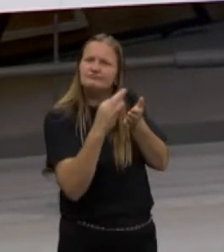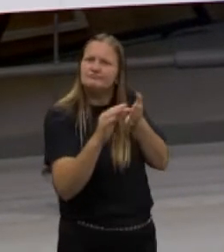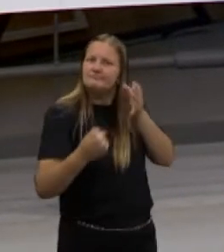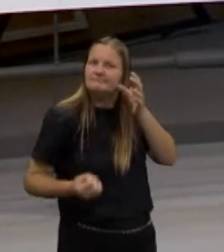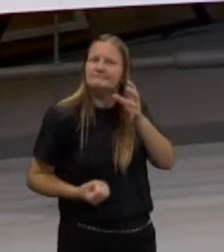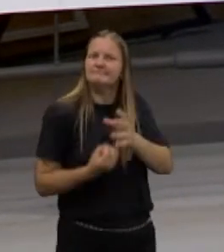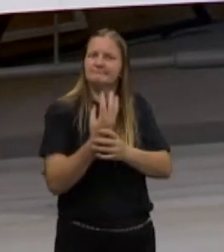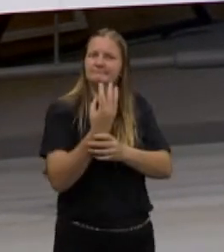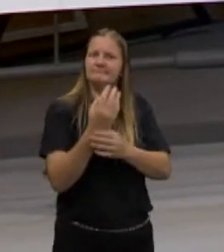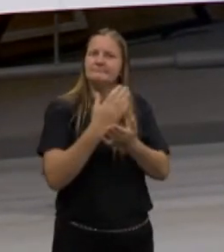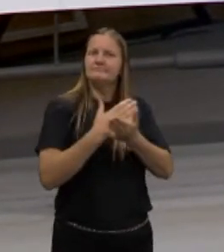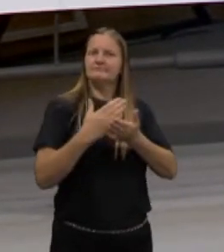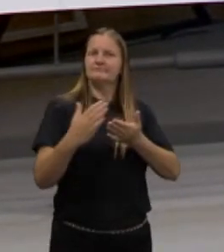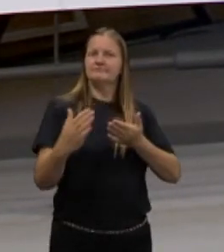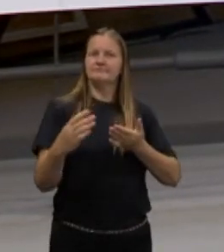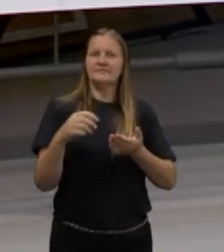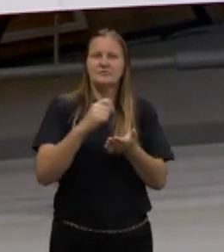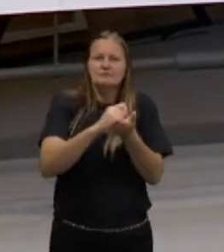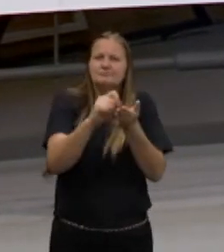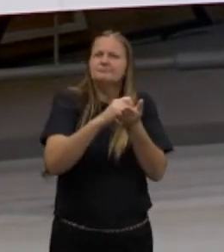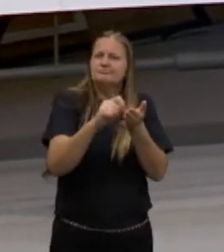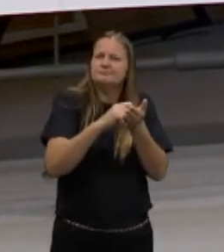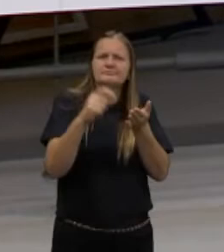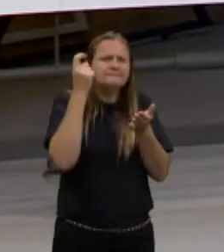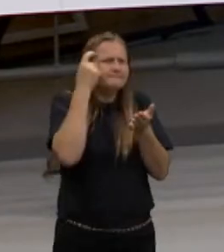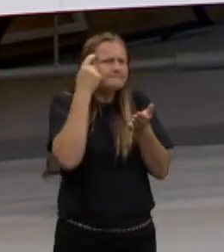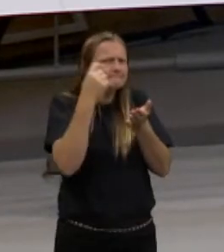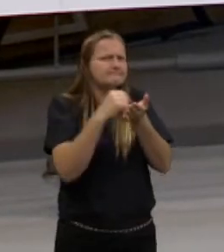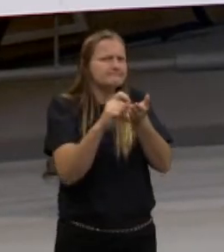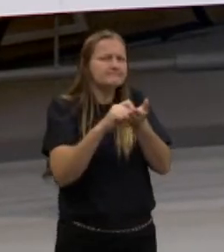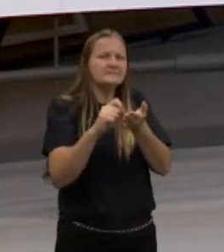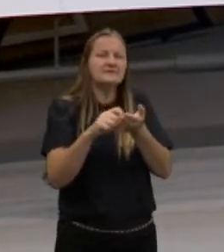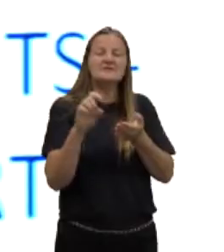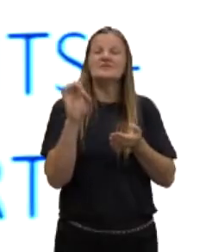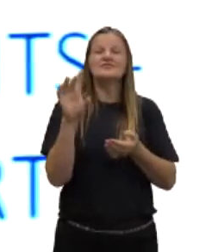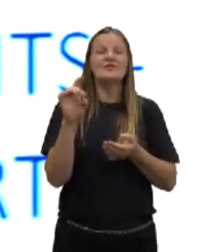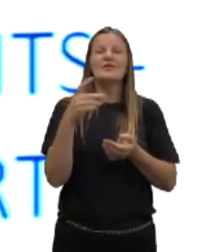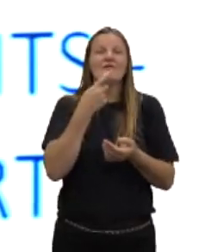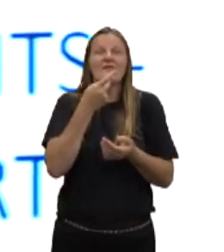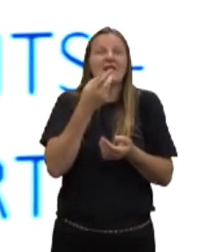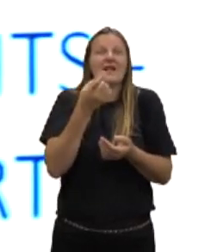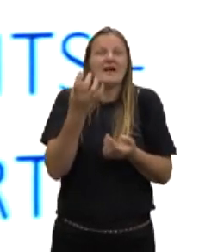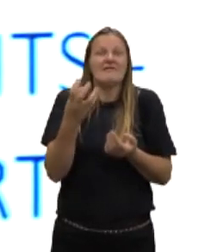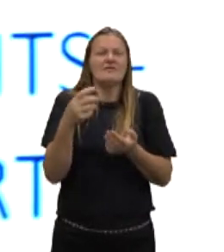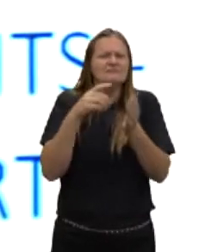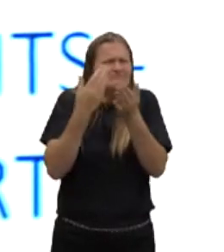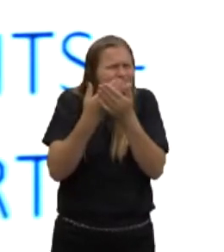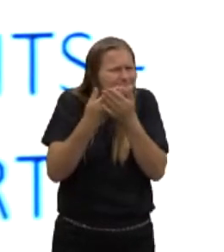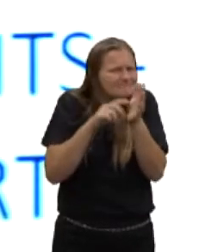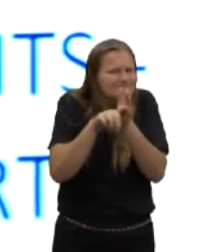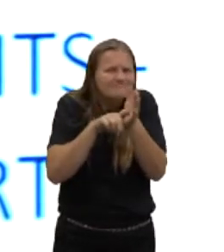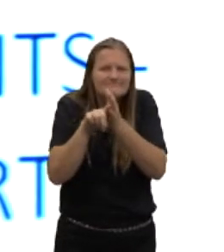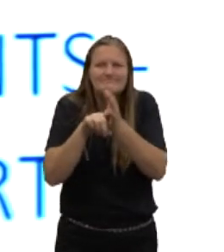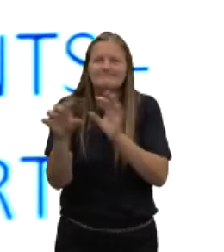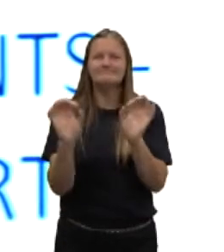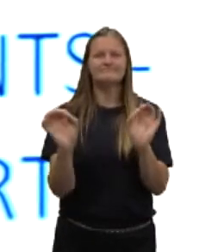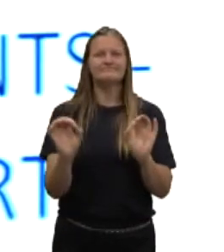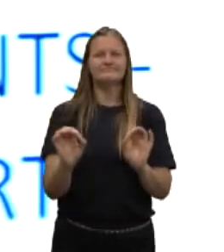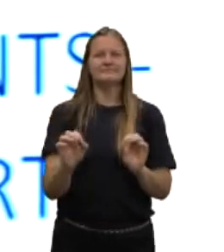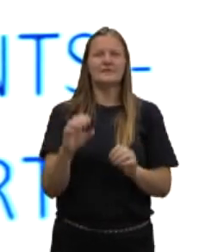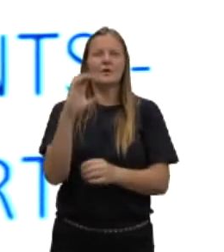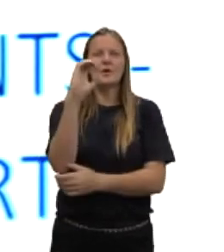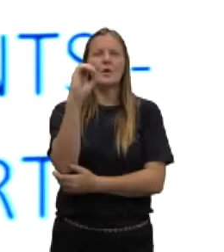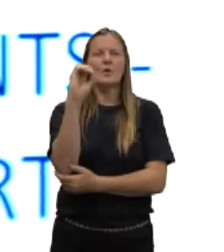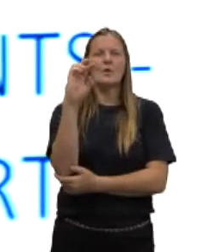dança, propriamente escritas e pensadas, porque antes era algo que não se estudava, uhum. não se tinha